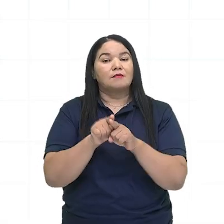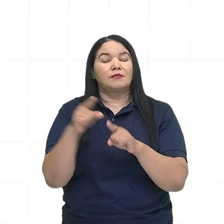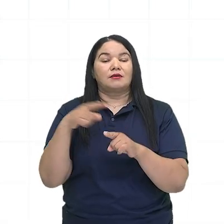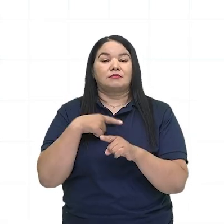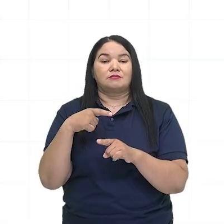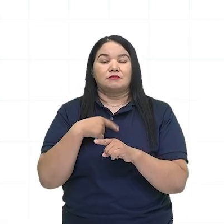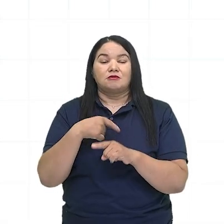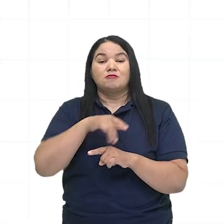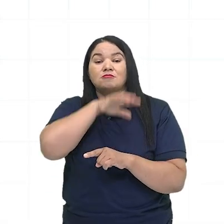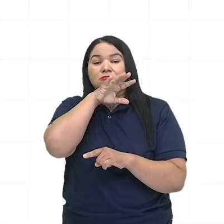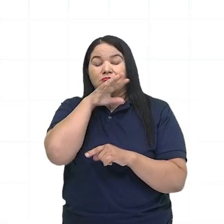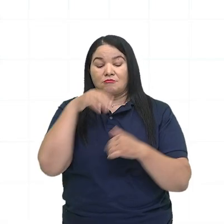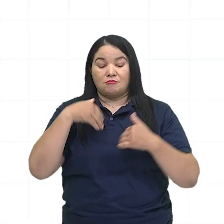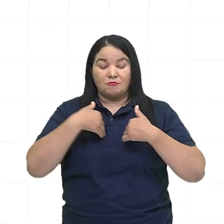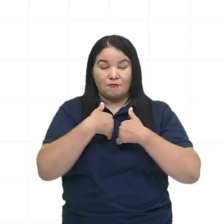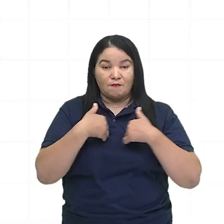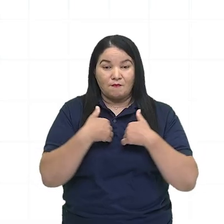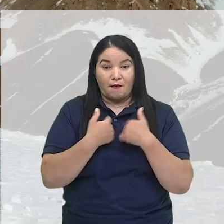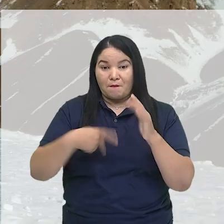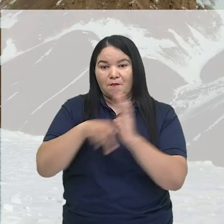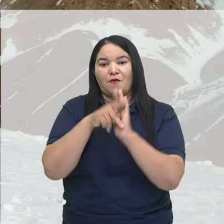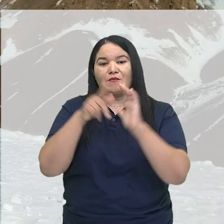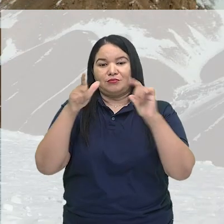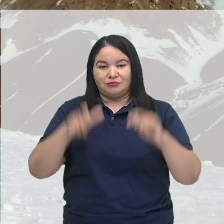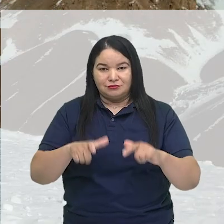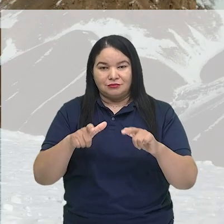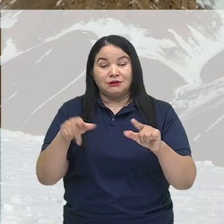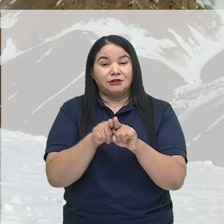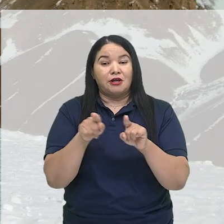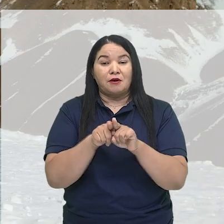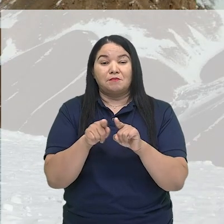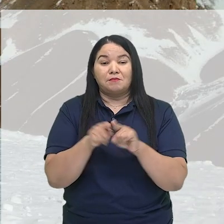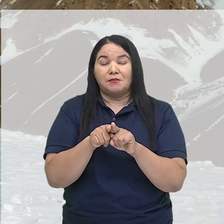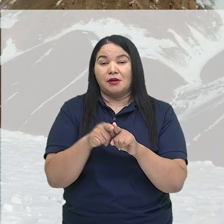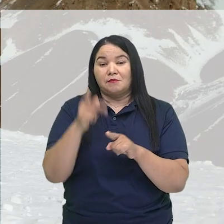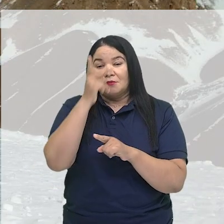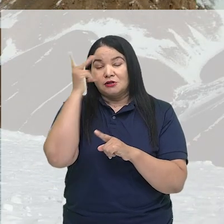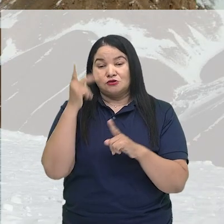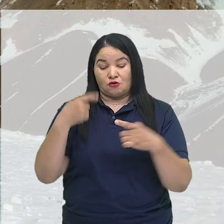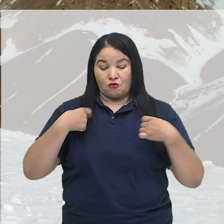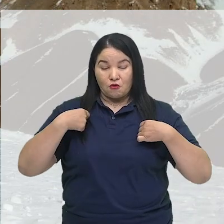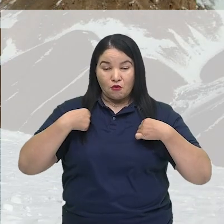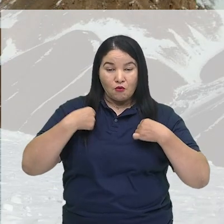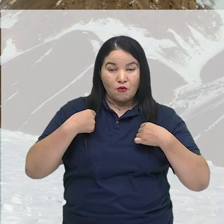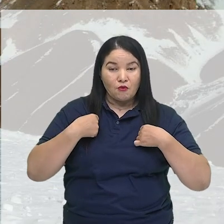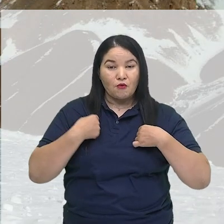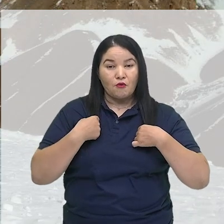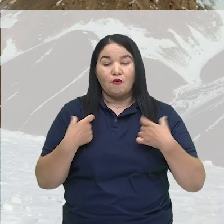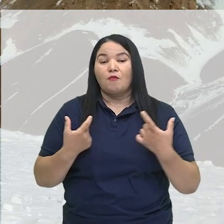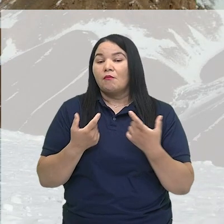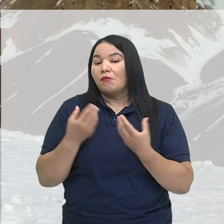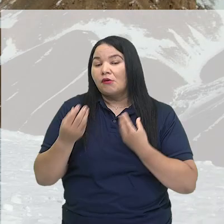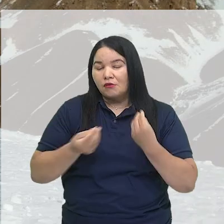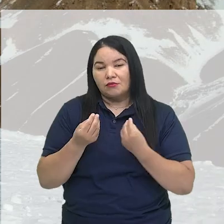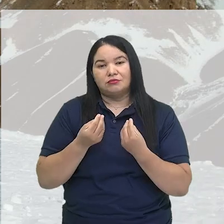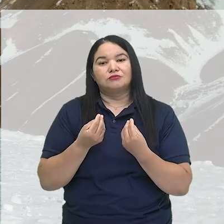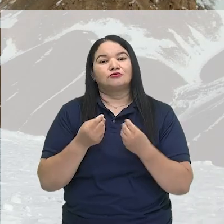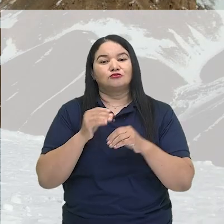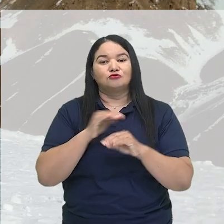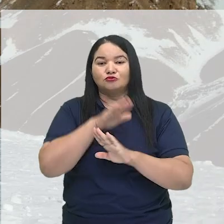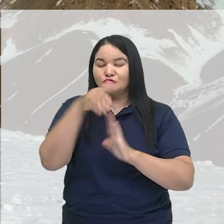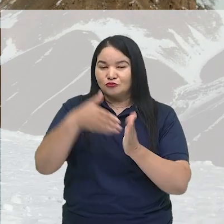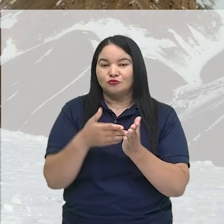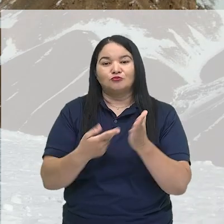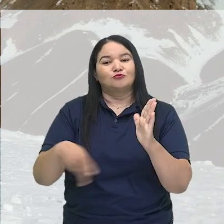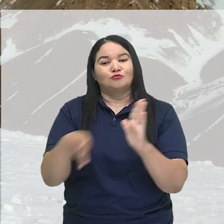animais específicos naquela região, um modo de se vestir apropriado, tudo isso faz parte ali